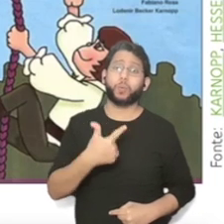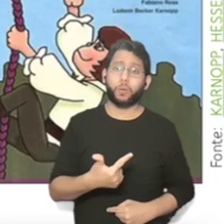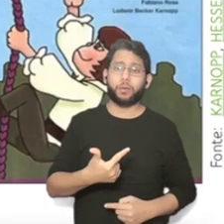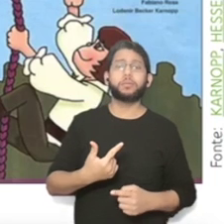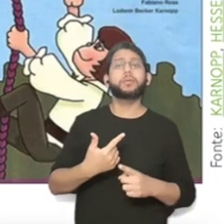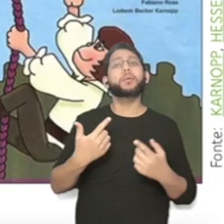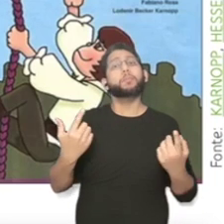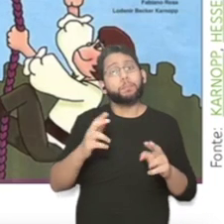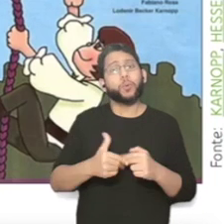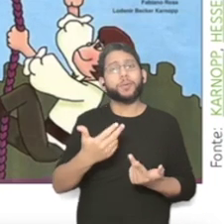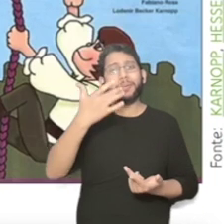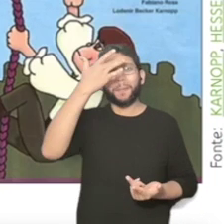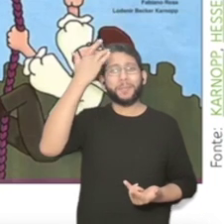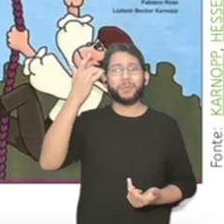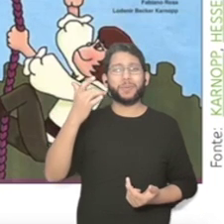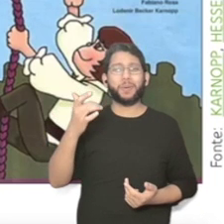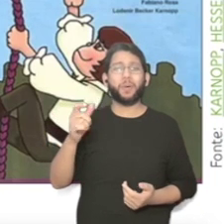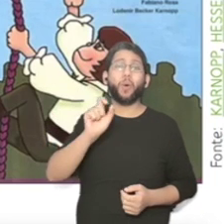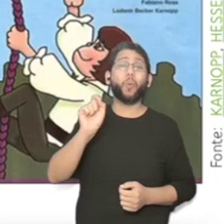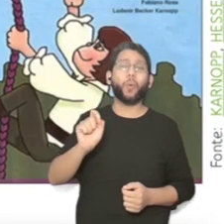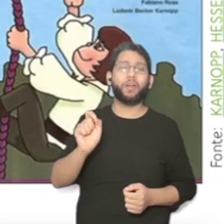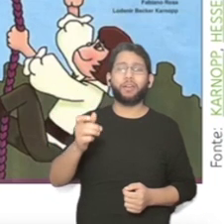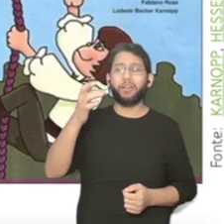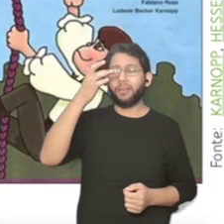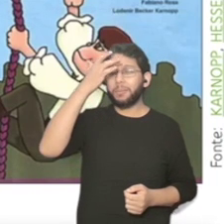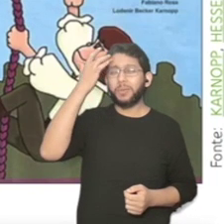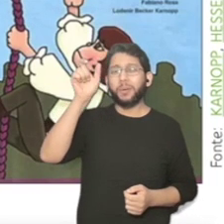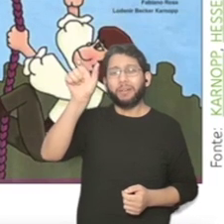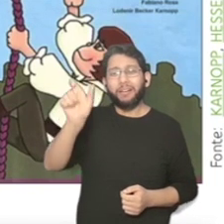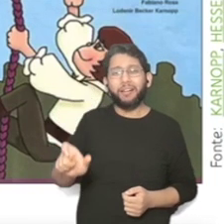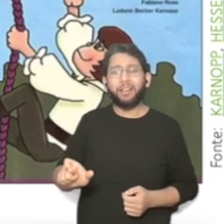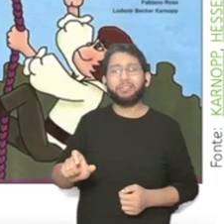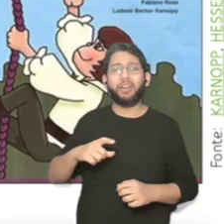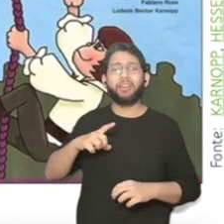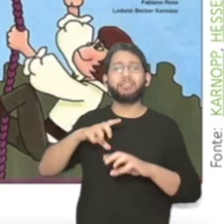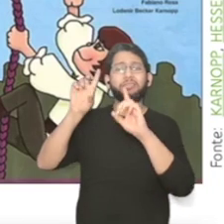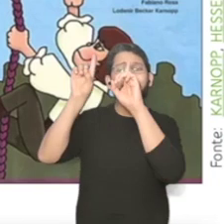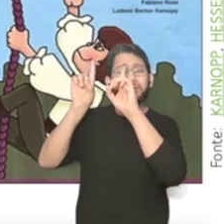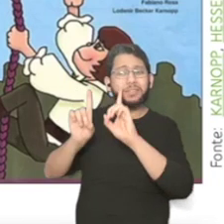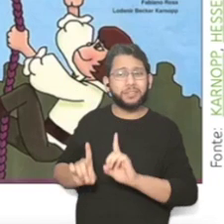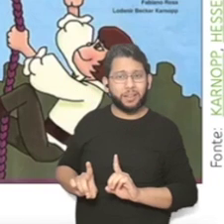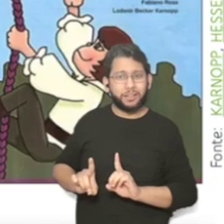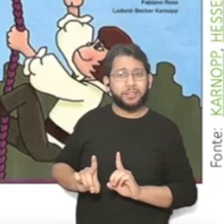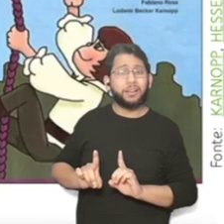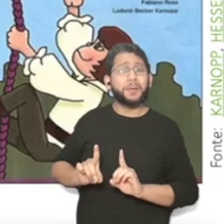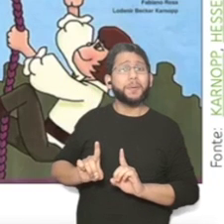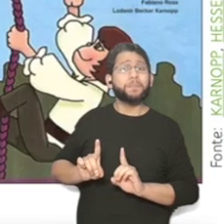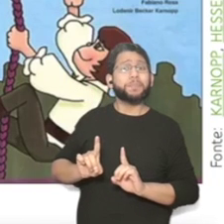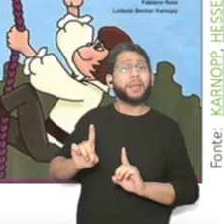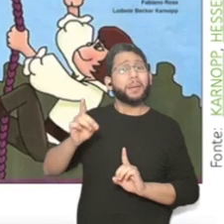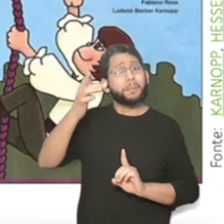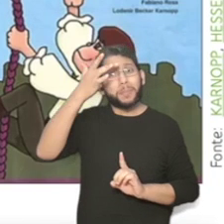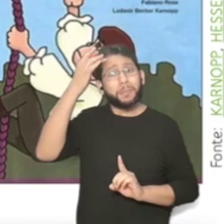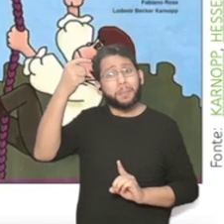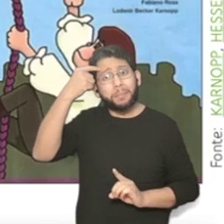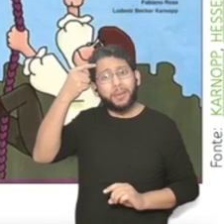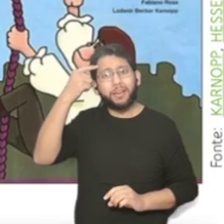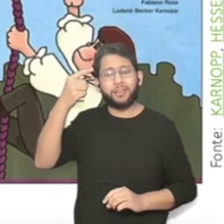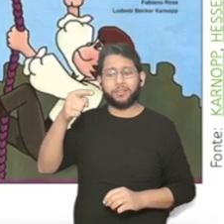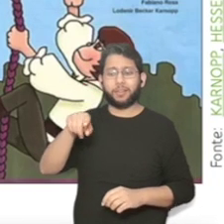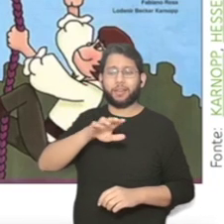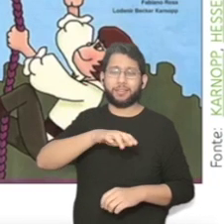tão relacionada a uma abordagem que seria utilizada com pessoas por elas serem deficientes. Então, que